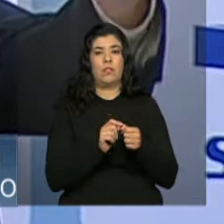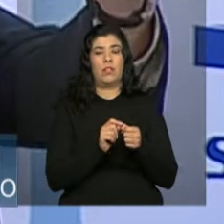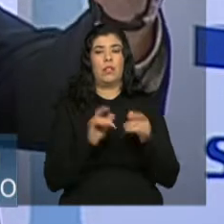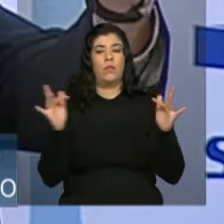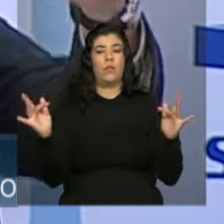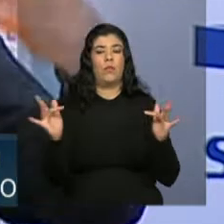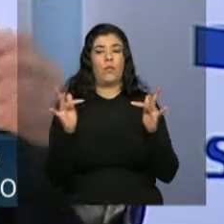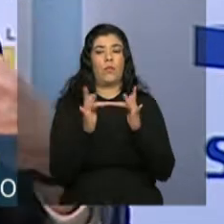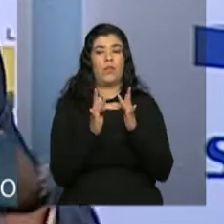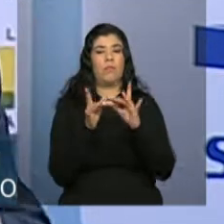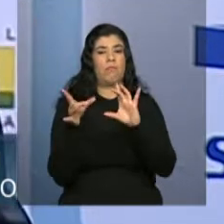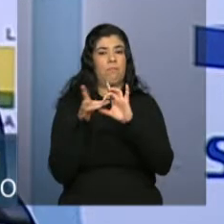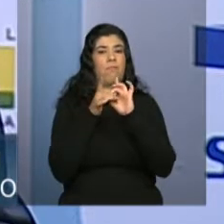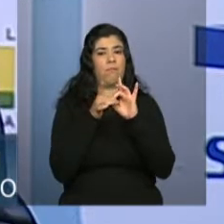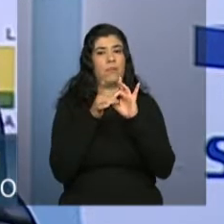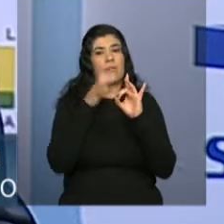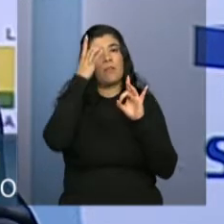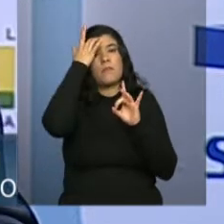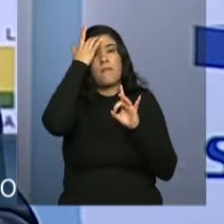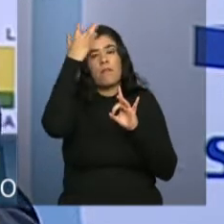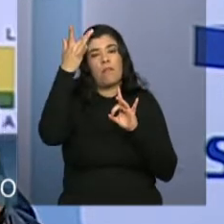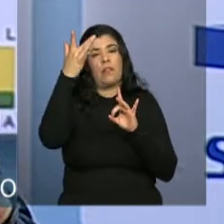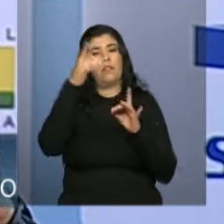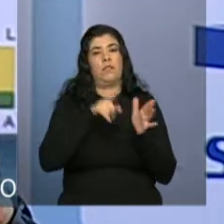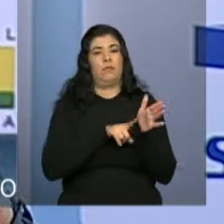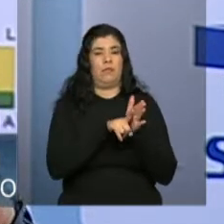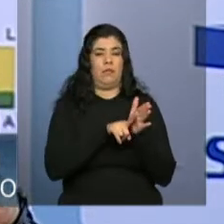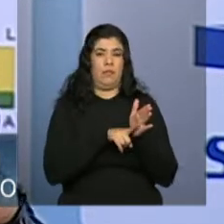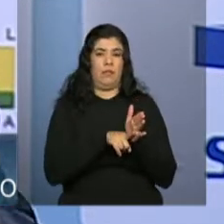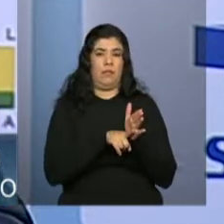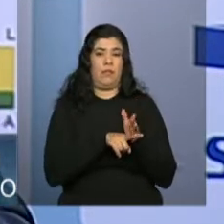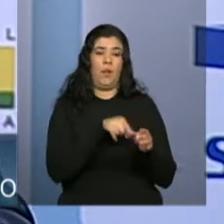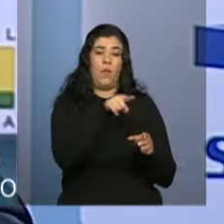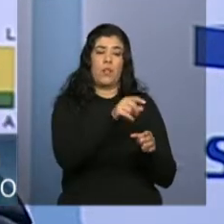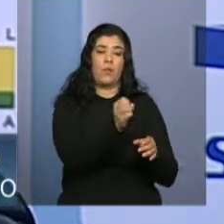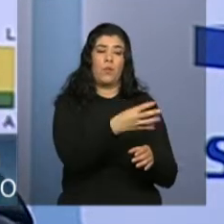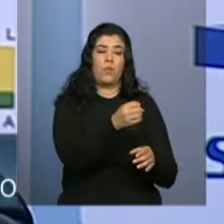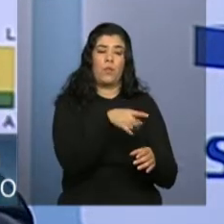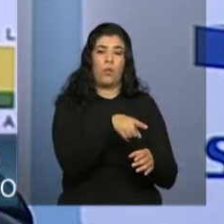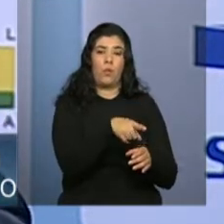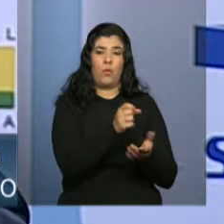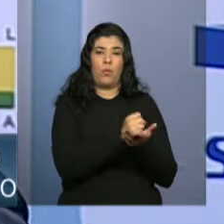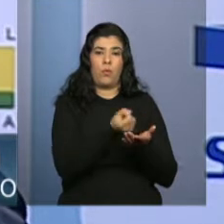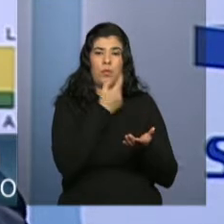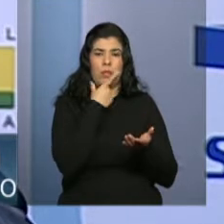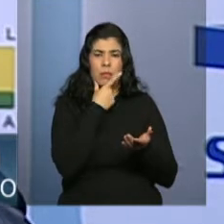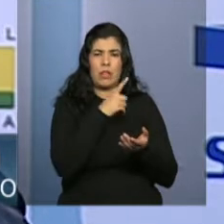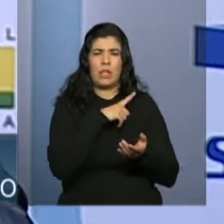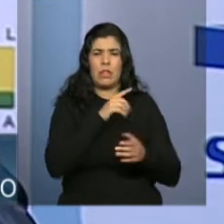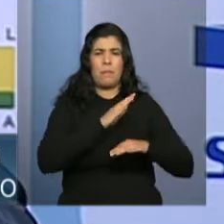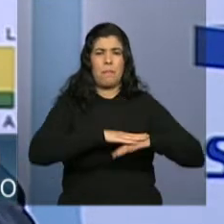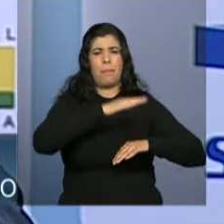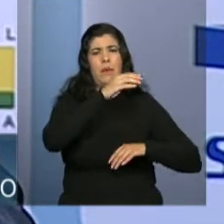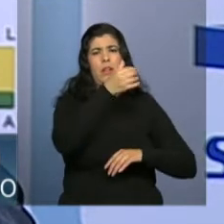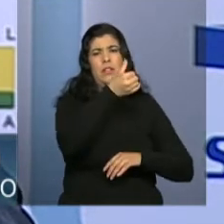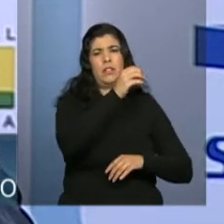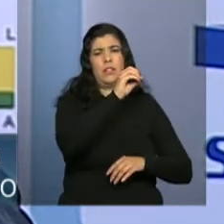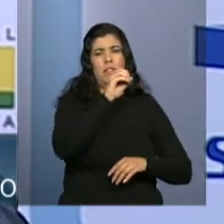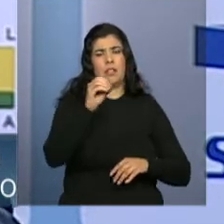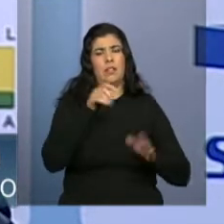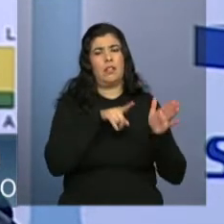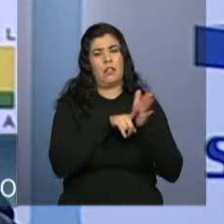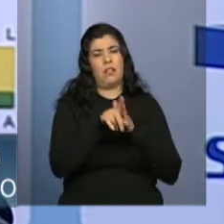vinculado aquele o que facilita a análise não é isso professora uma ideia tem mais de 600 né é